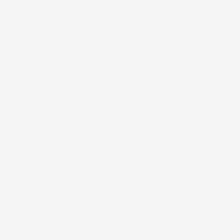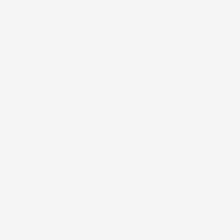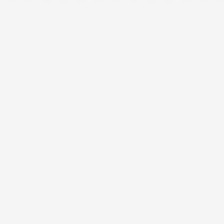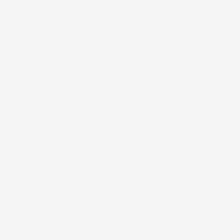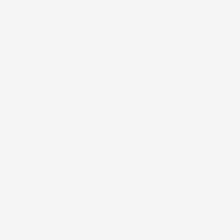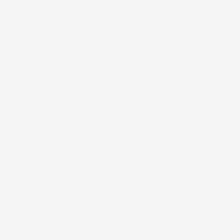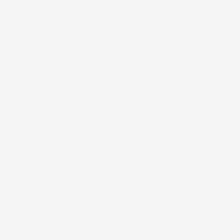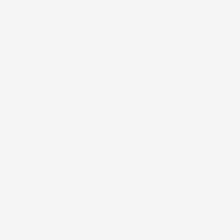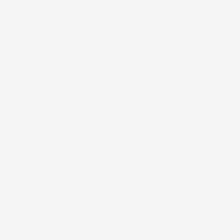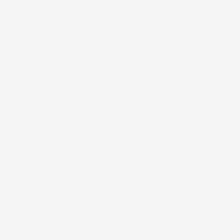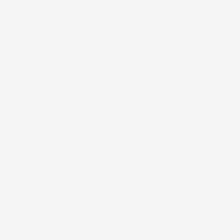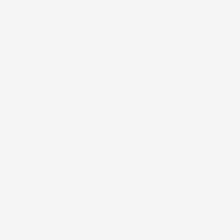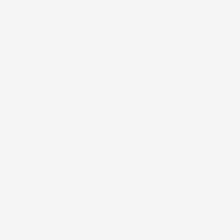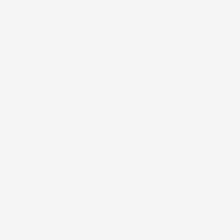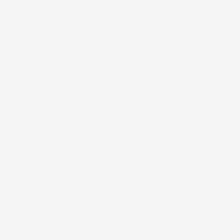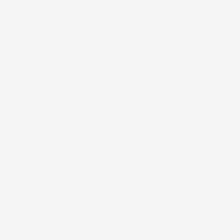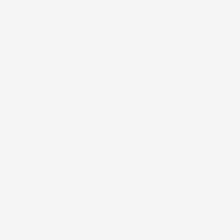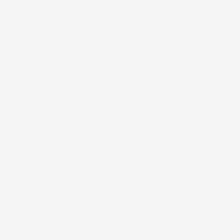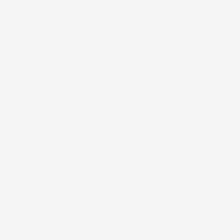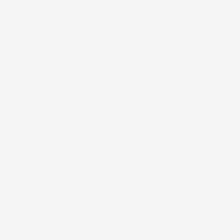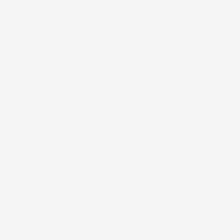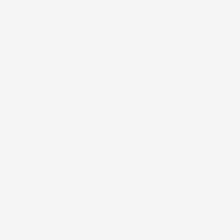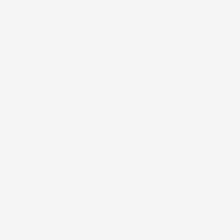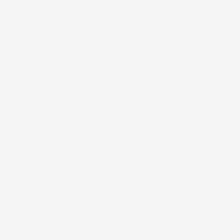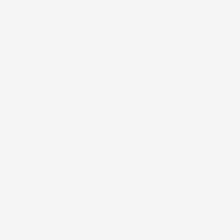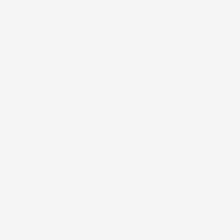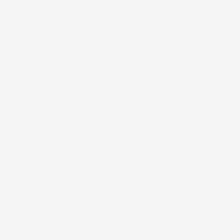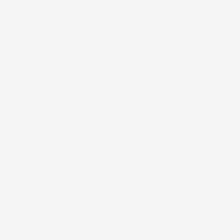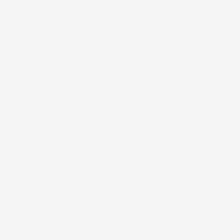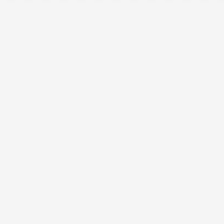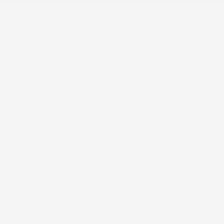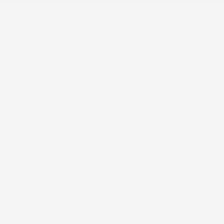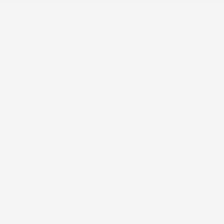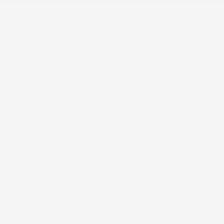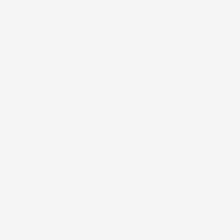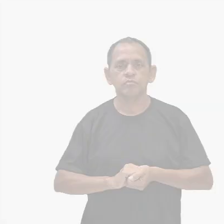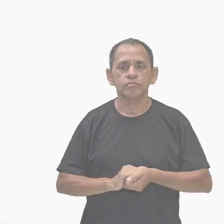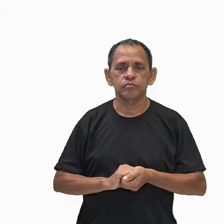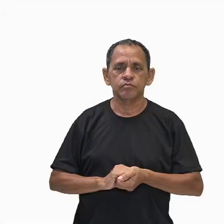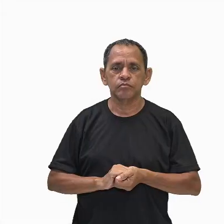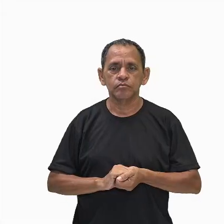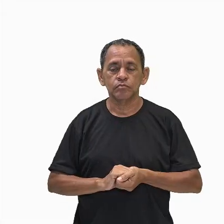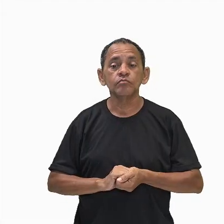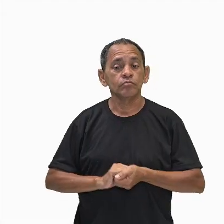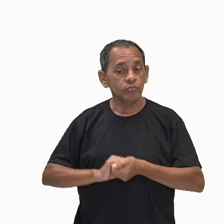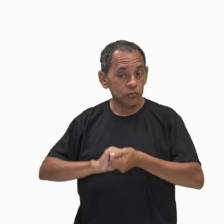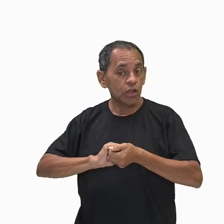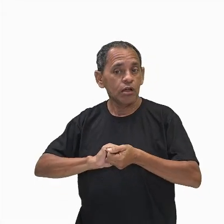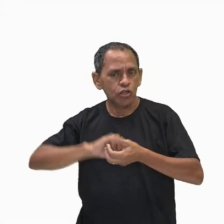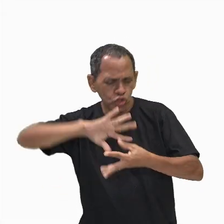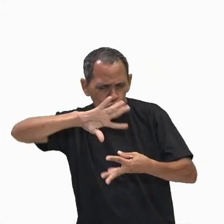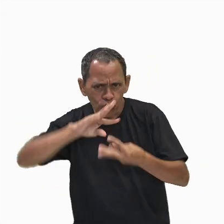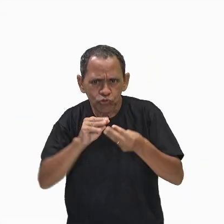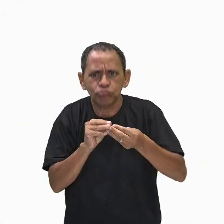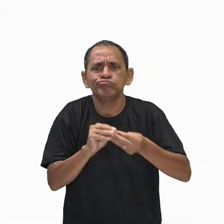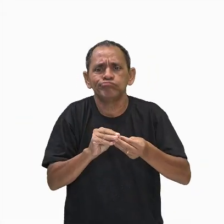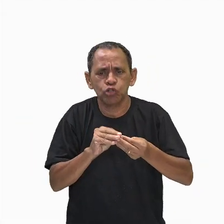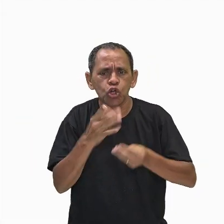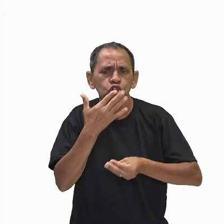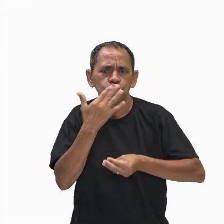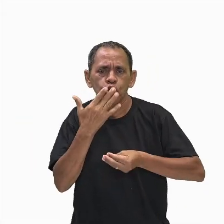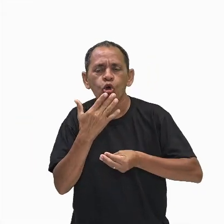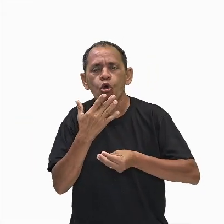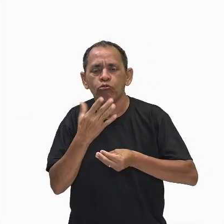estão nos tilacoides e são substâncias de cor que captam essa luz. Esses